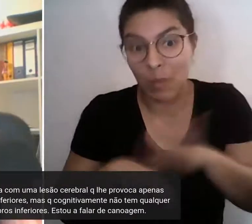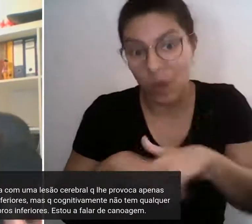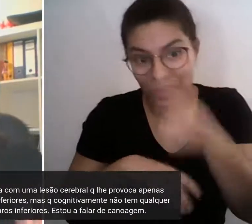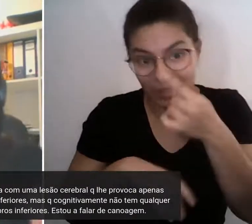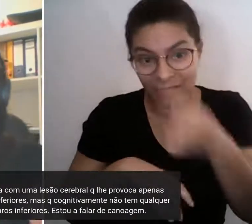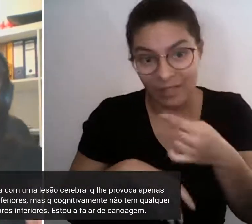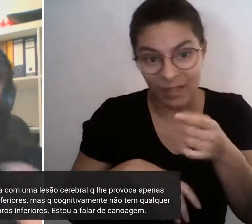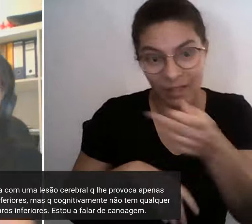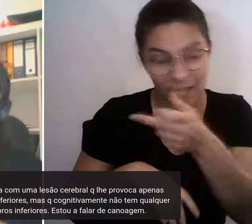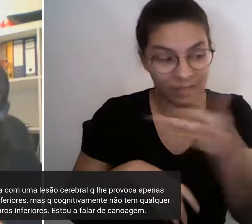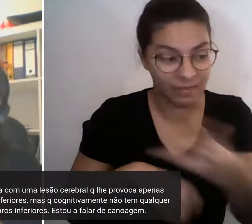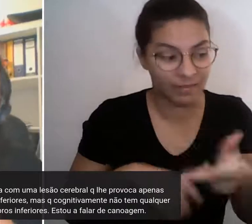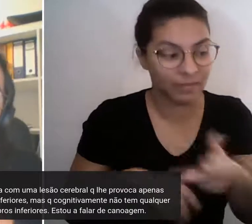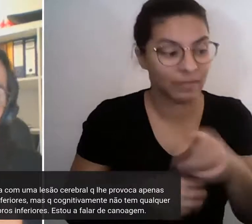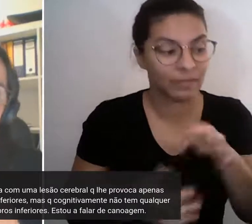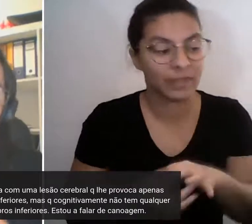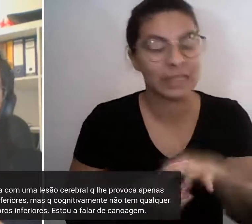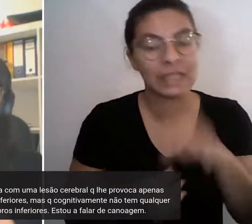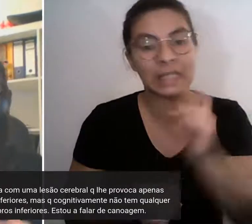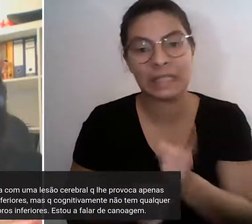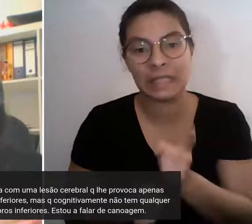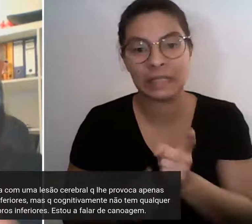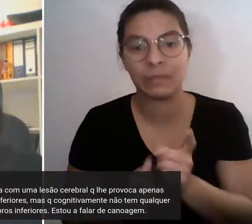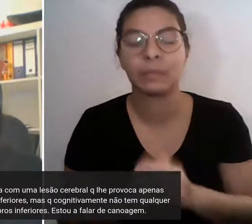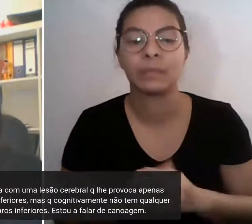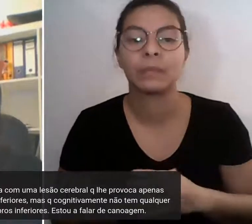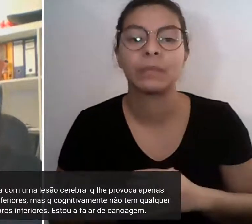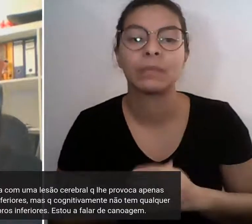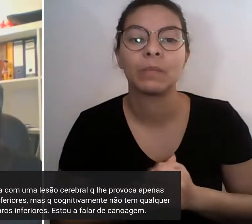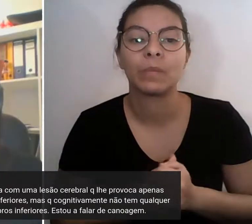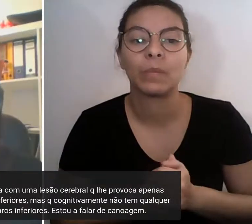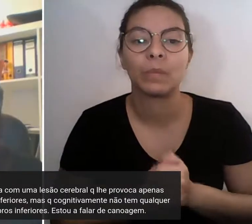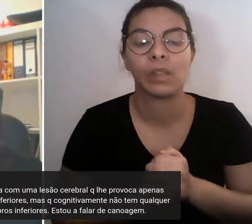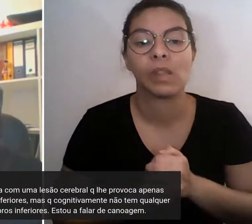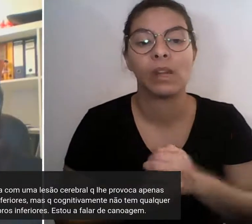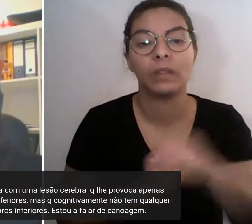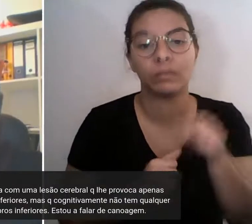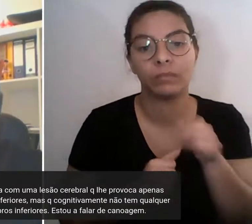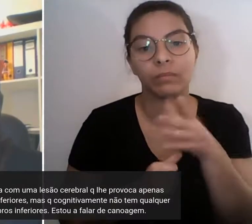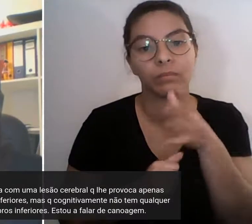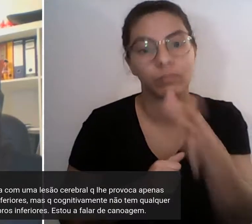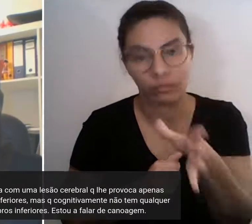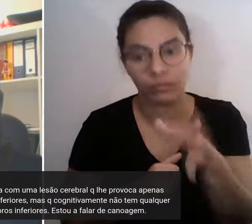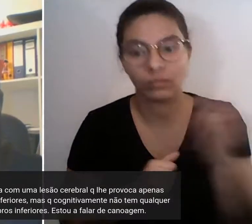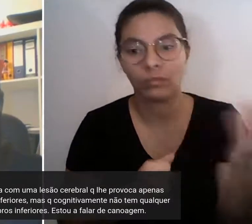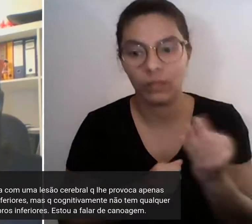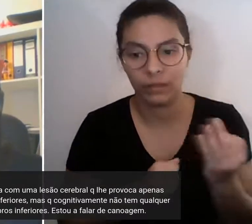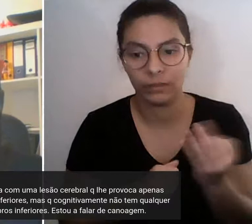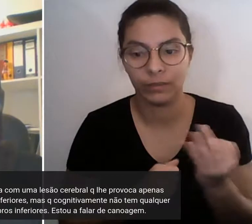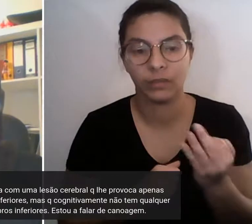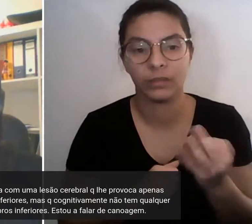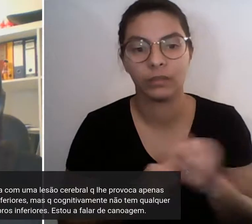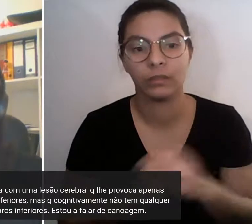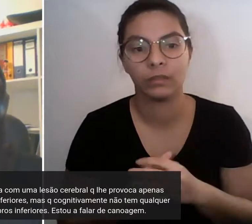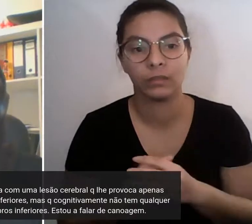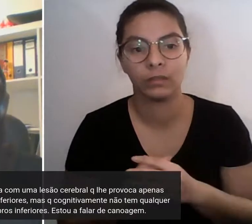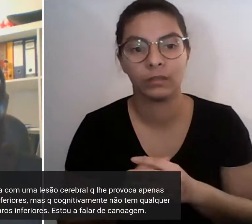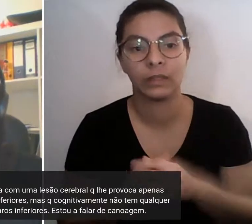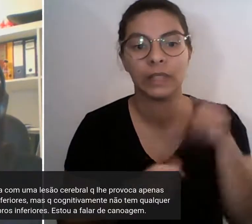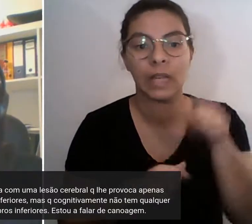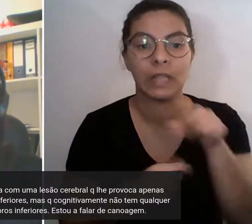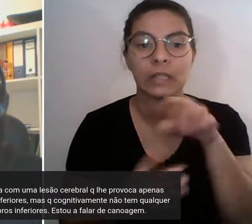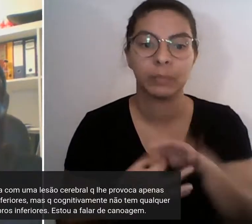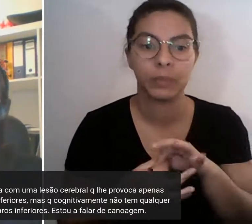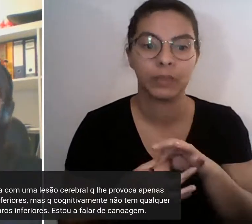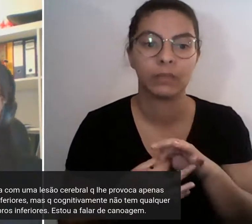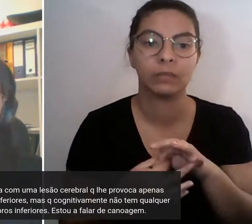Porque se diz primeiro que tem... Pronto, mas é assim, pronto, um bocadinho daquilo que estávamos a dizer. Este tipo de atleta, se tem um